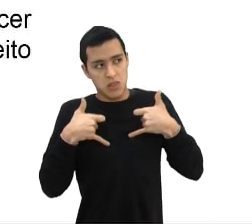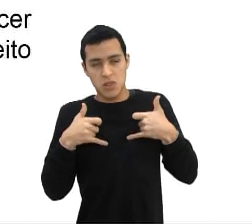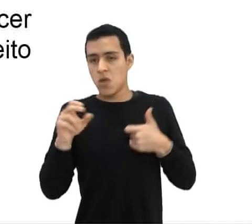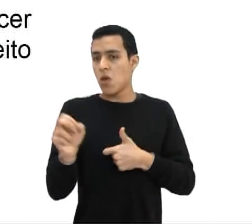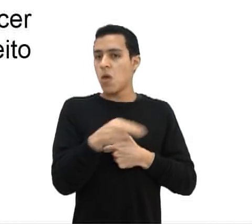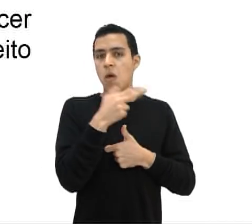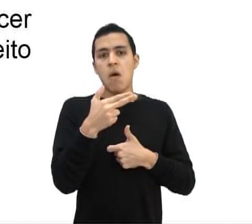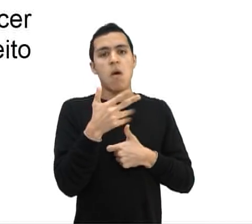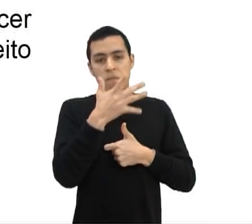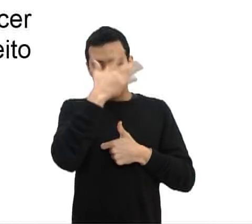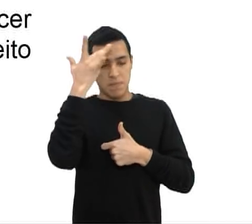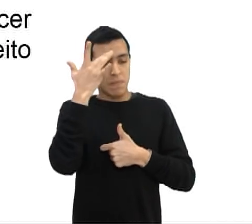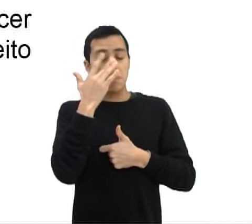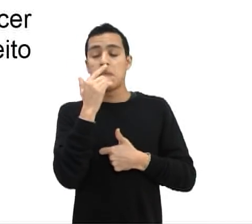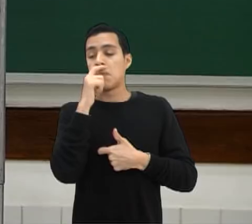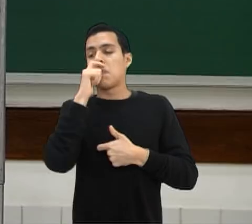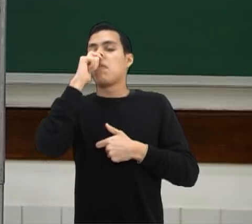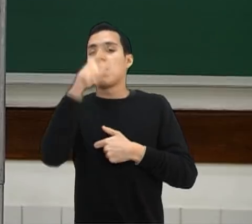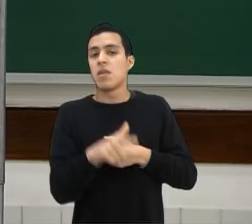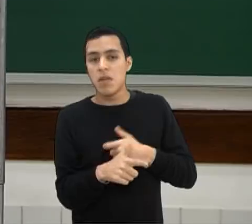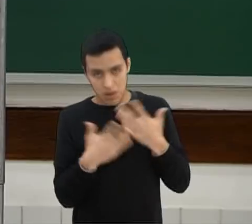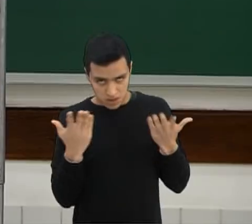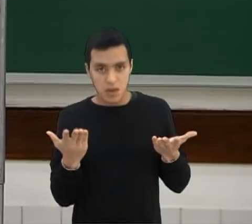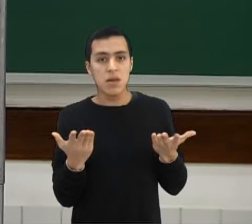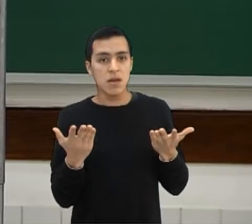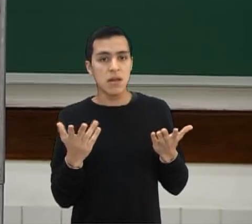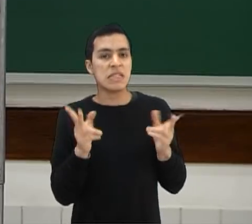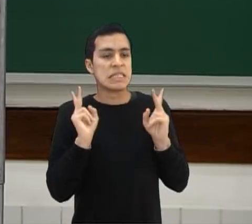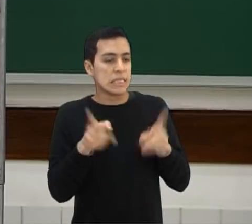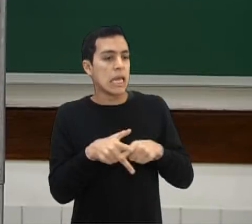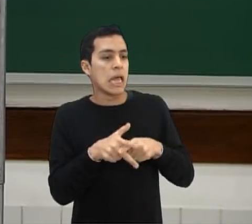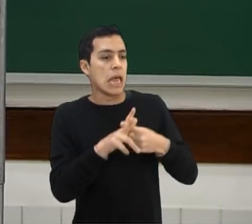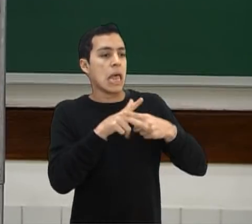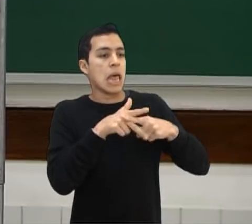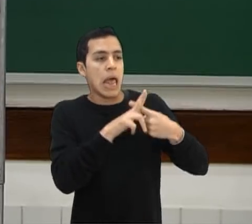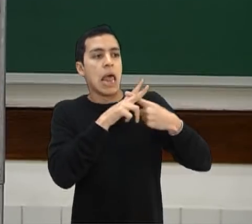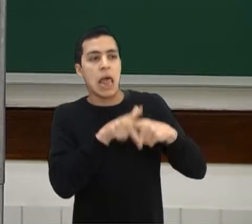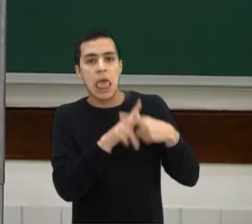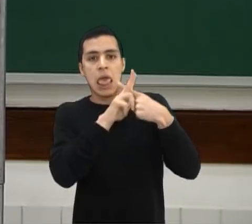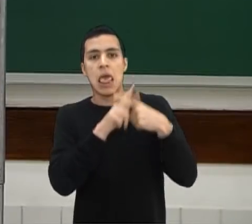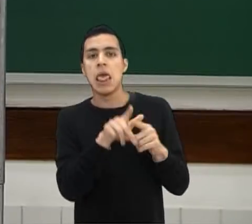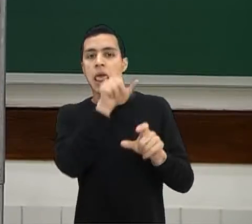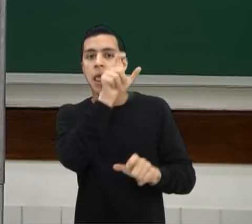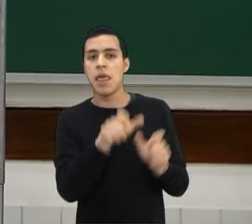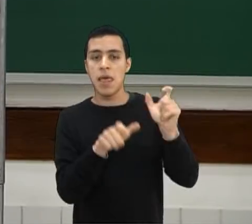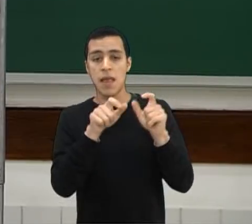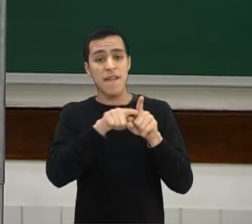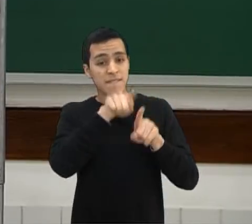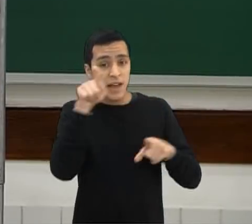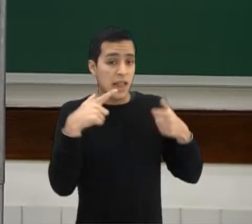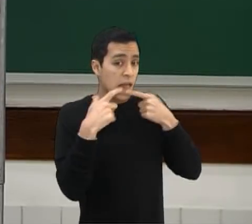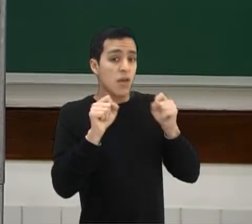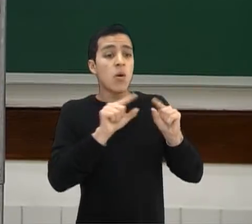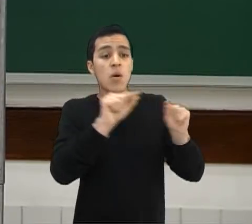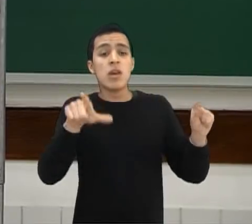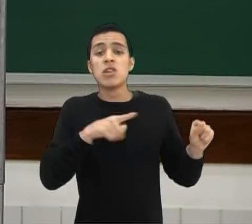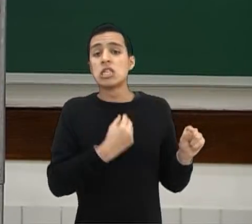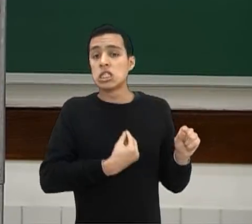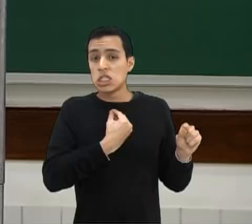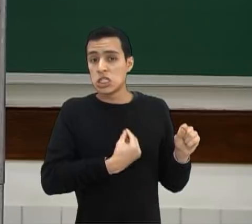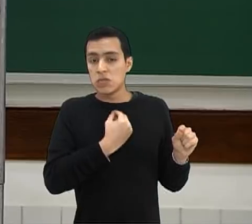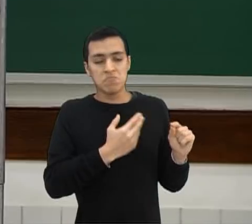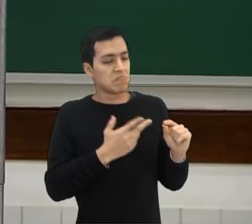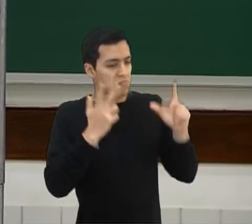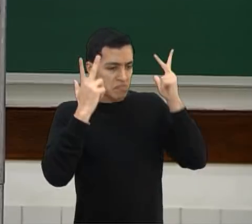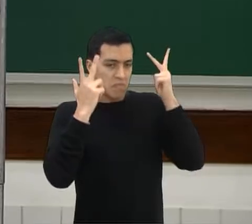ou pedante, como se utiliza, né, quando as pessoas ficam o tempo todo corrigindo alguém. Né? Então, as variantes linguísticas elas têm que ser